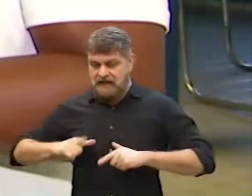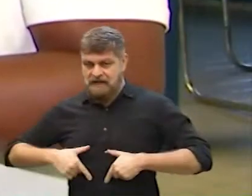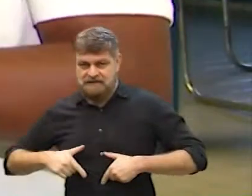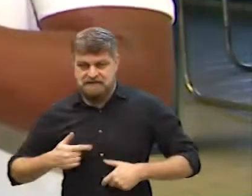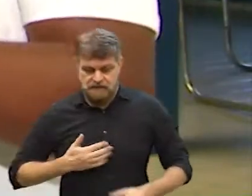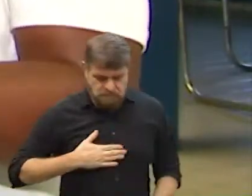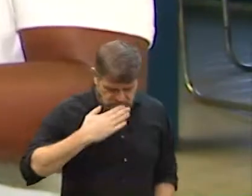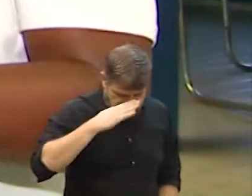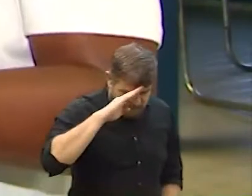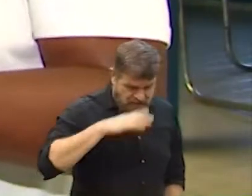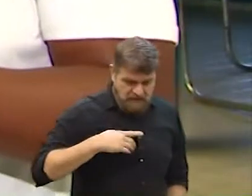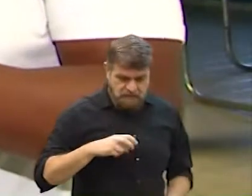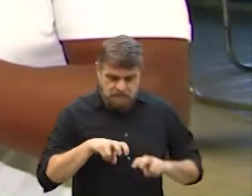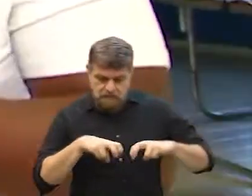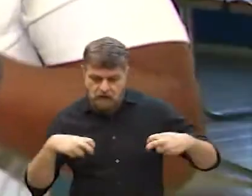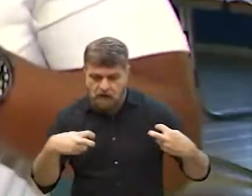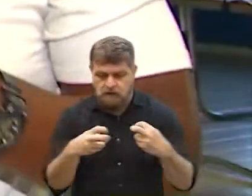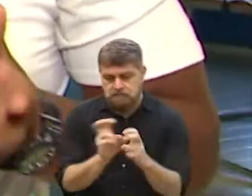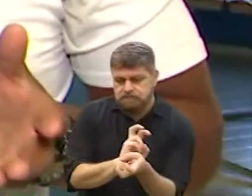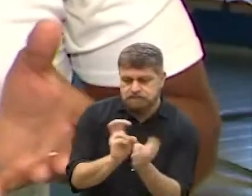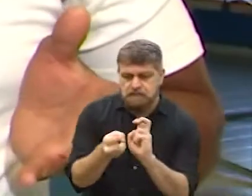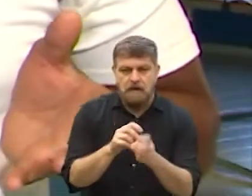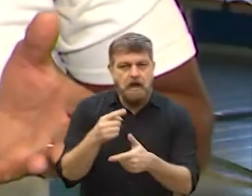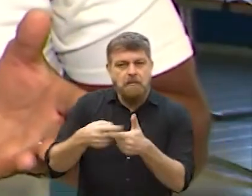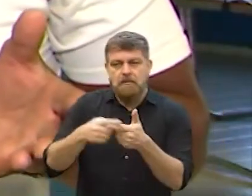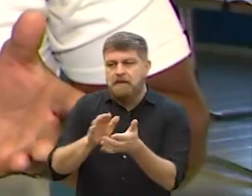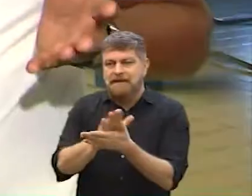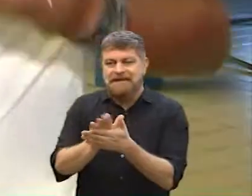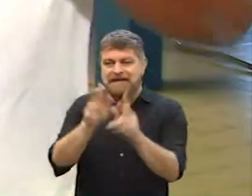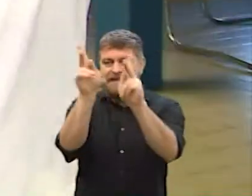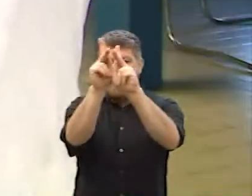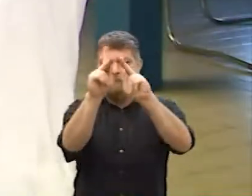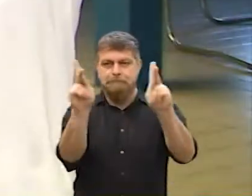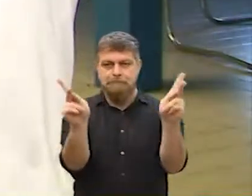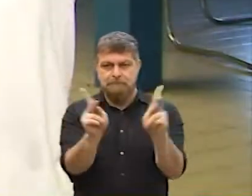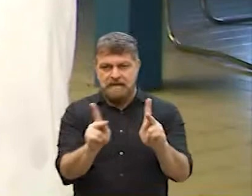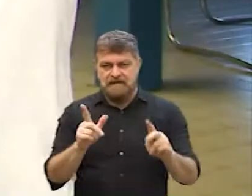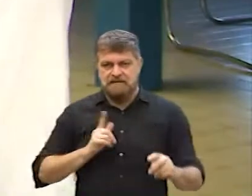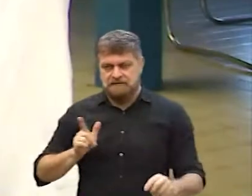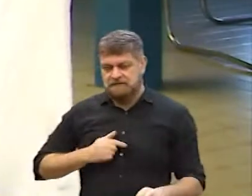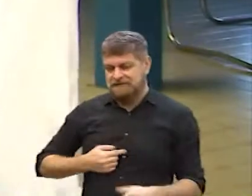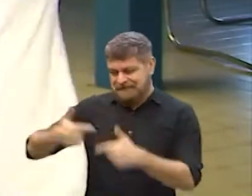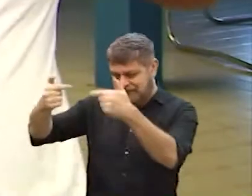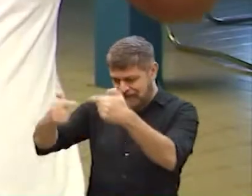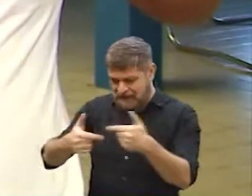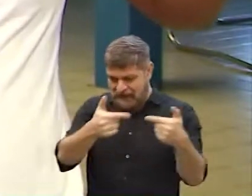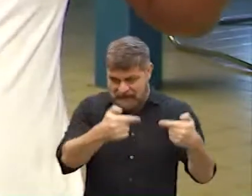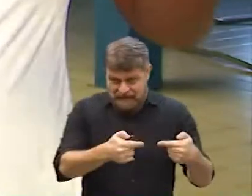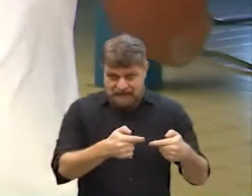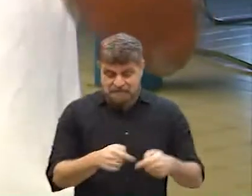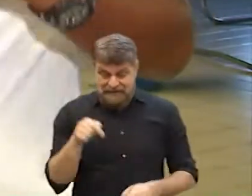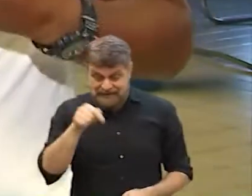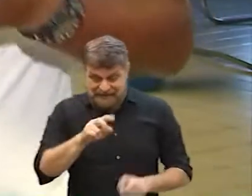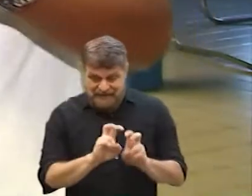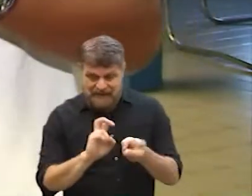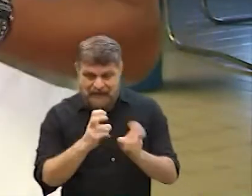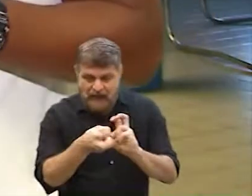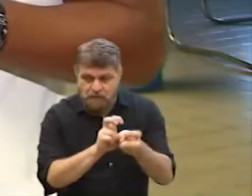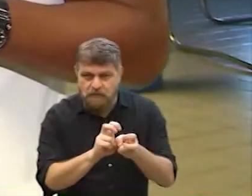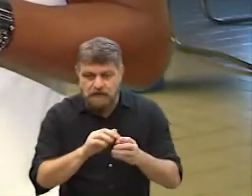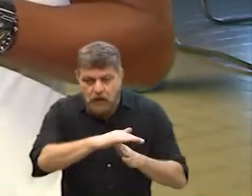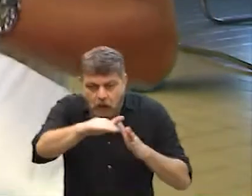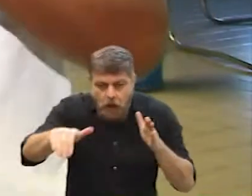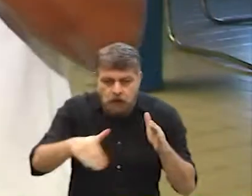palestino, na mesma roda de capoeira, não tem problema um com o outro. Eles têm os problemas deles de guerra fora da capoeira, mas na capoeira todos